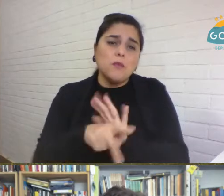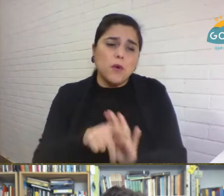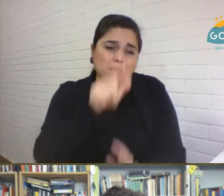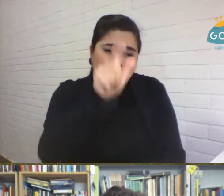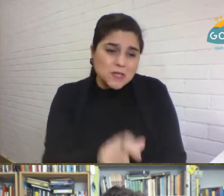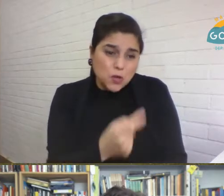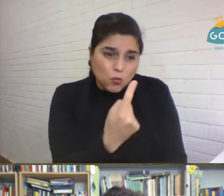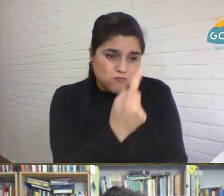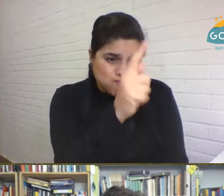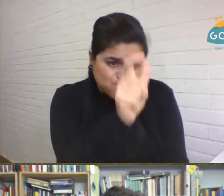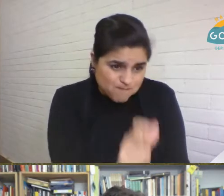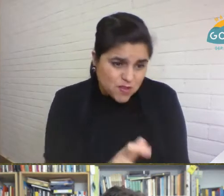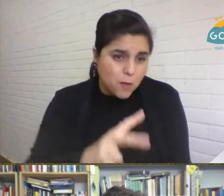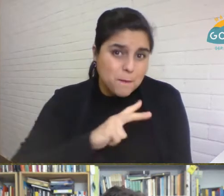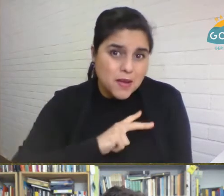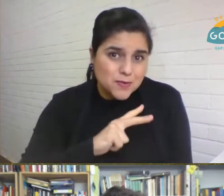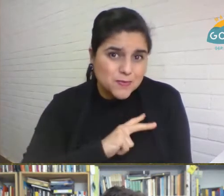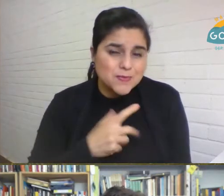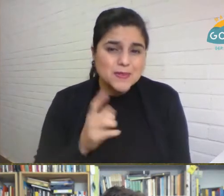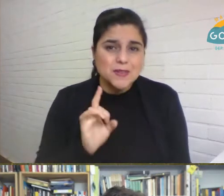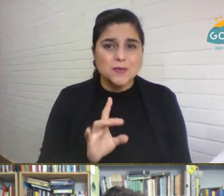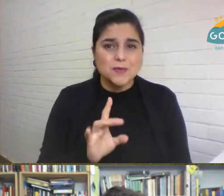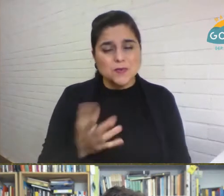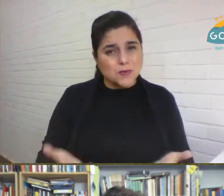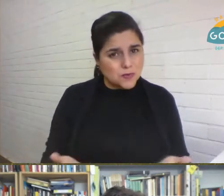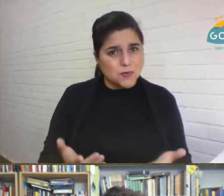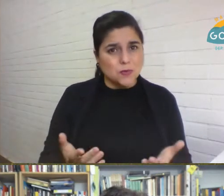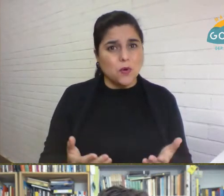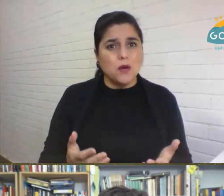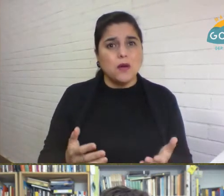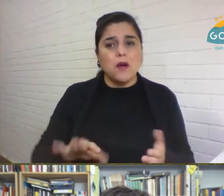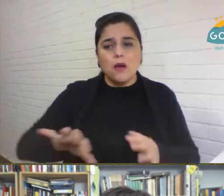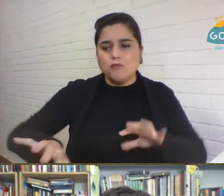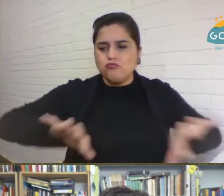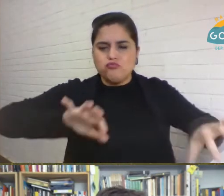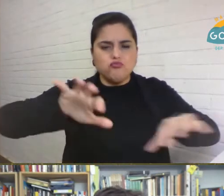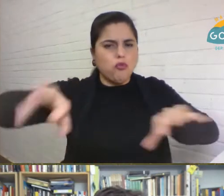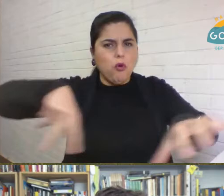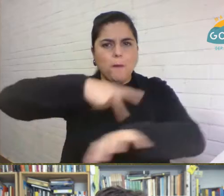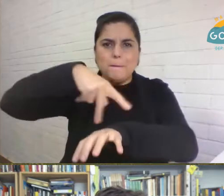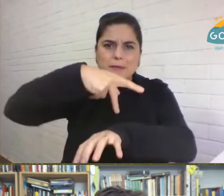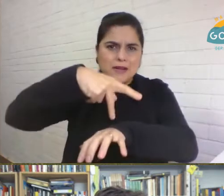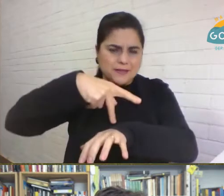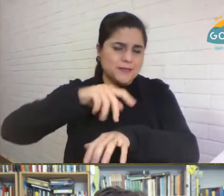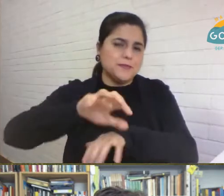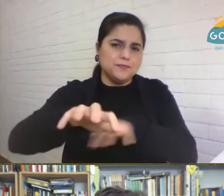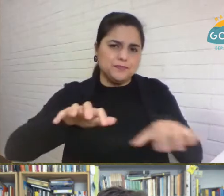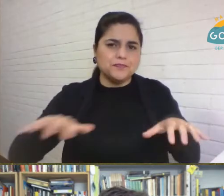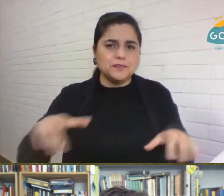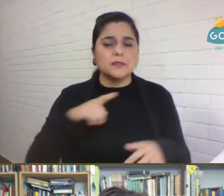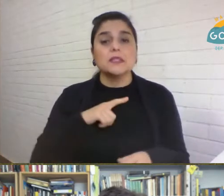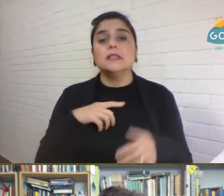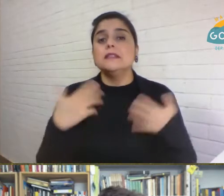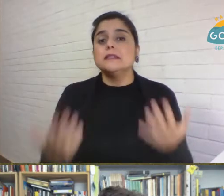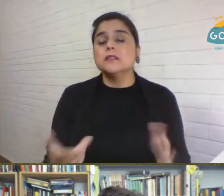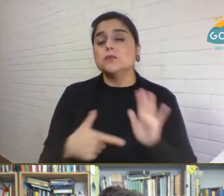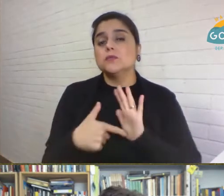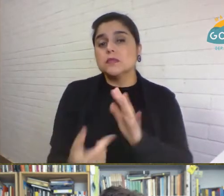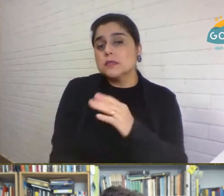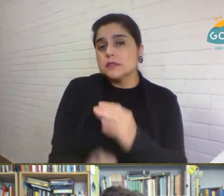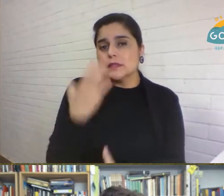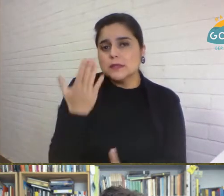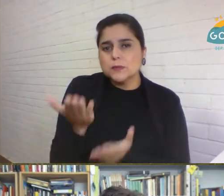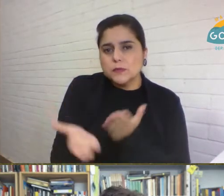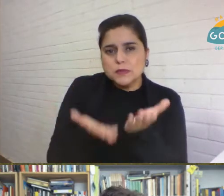individualizadas ao longo das várias regiões do país. E em dado momento foi criado um serviço